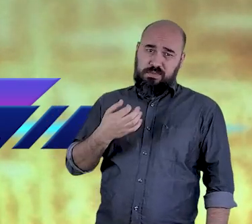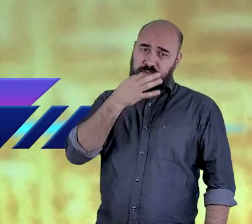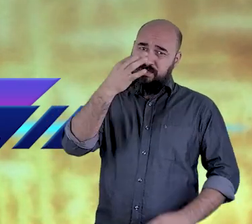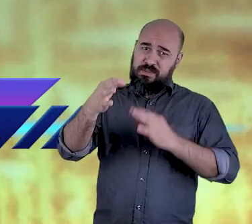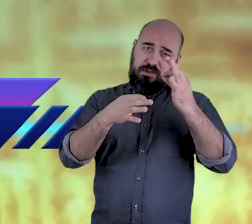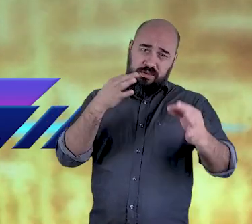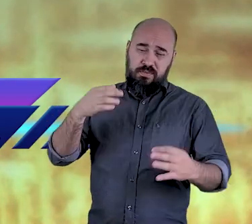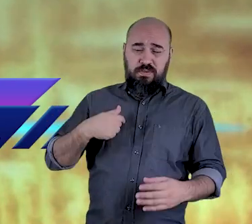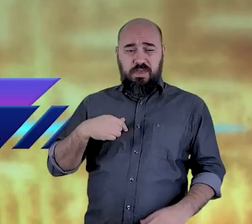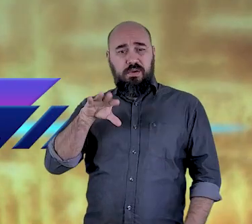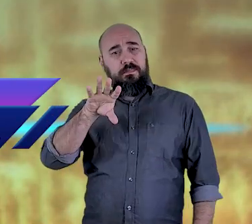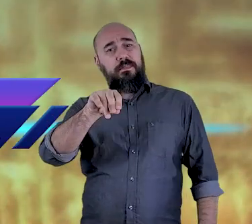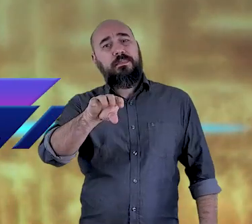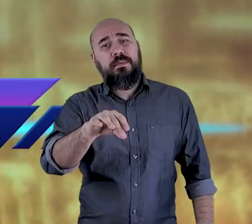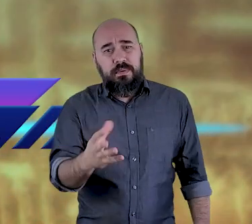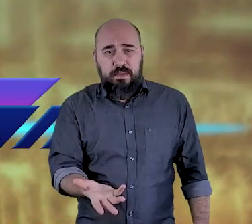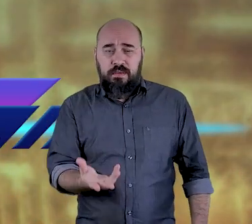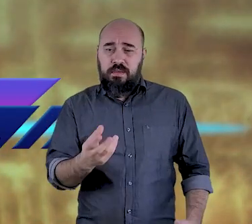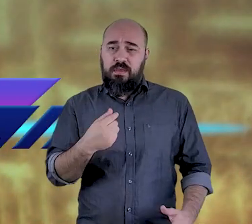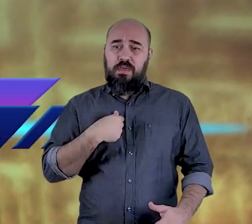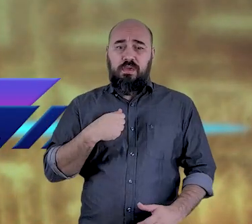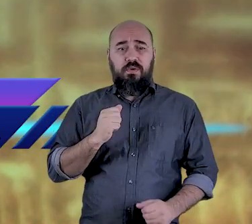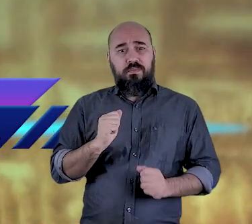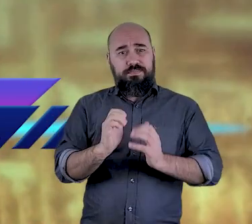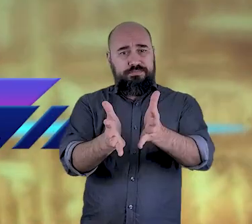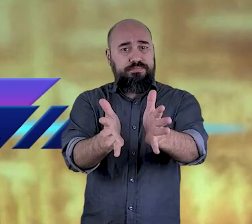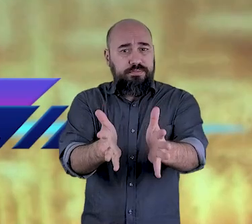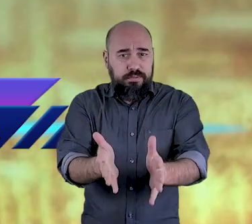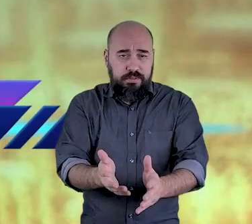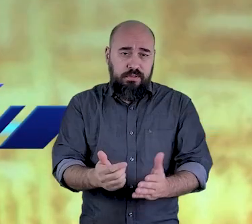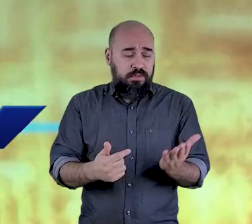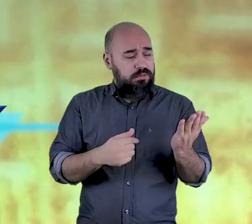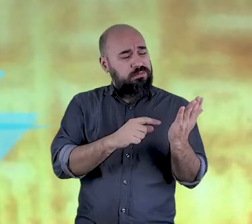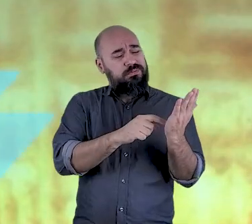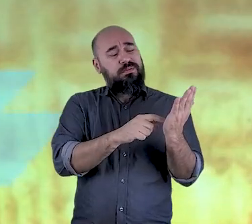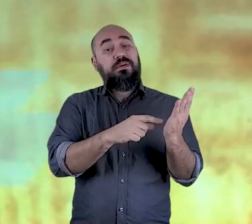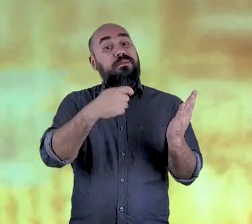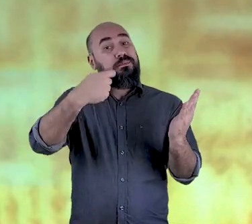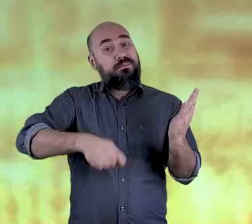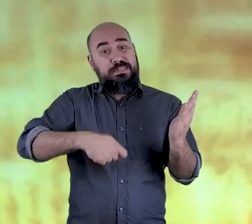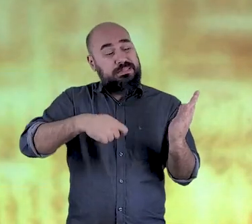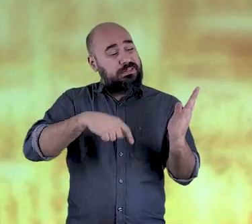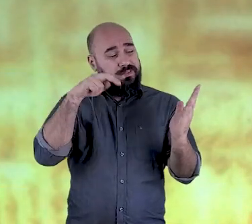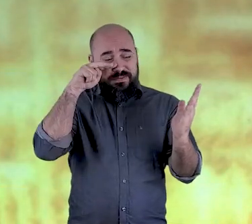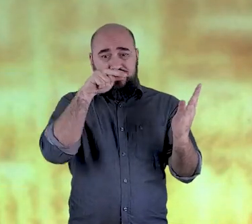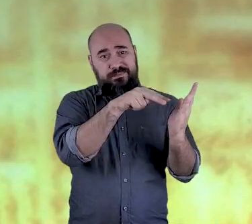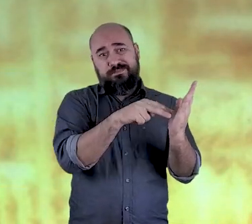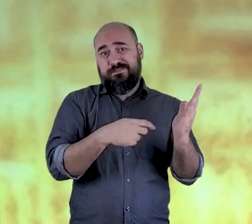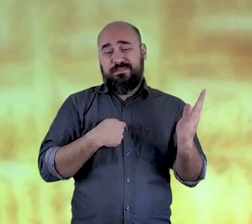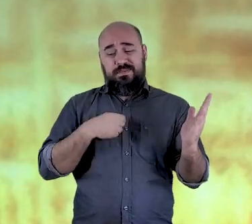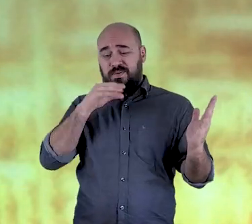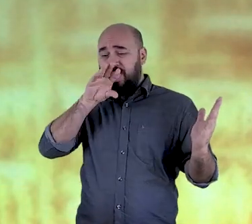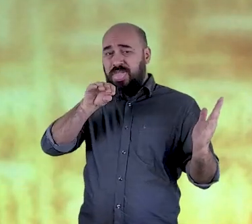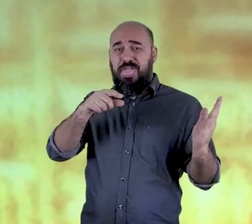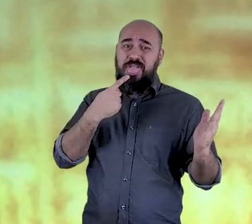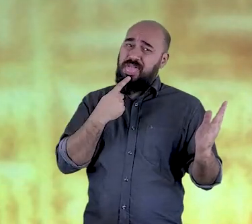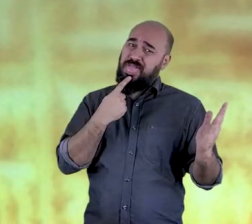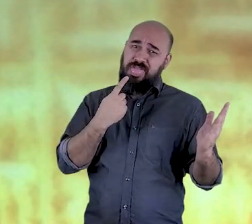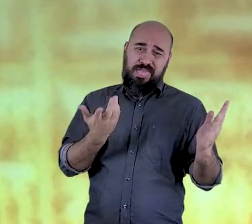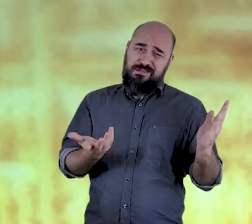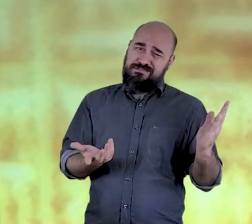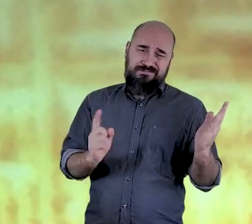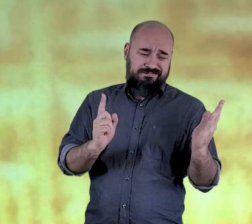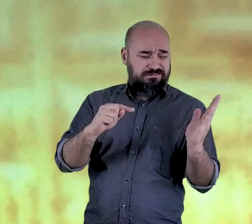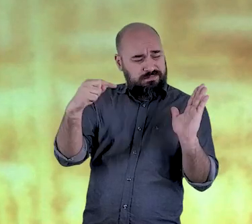importam as palavras do Rafael o que importa é o que Deus deixou escrito em sua palavra vamos lá Capítulo